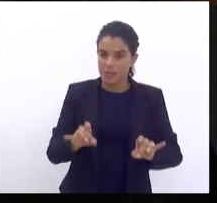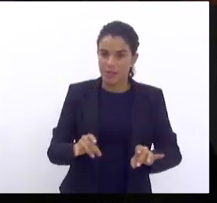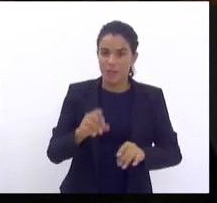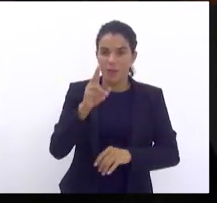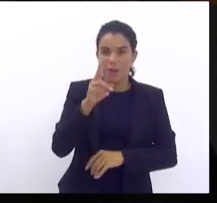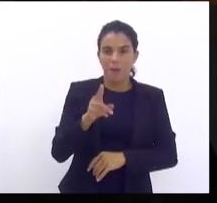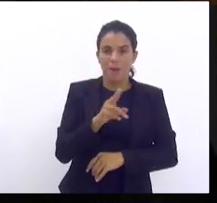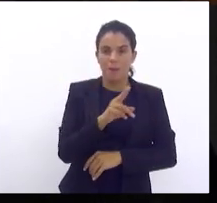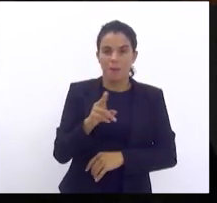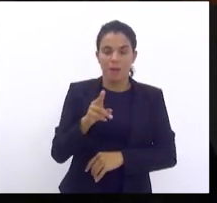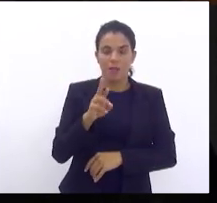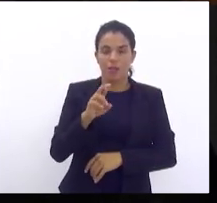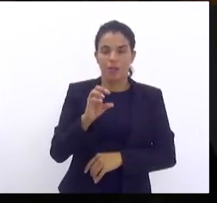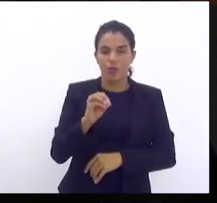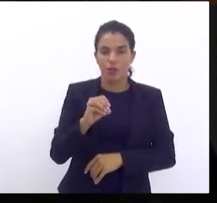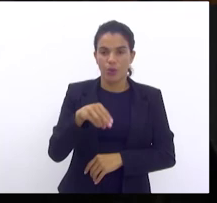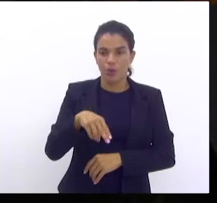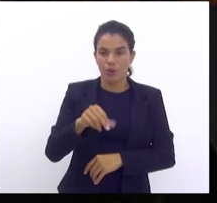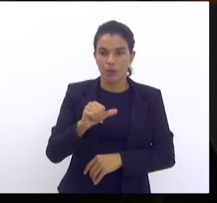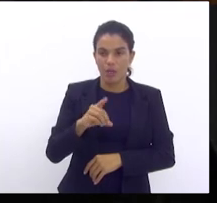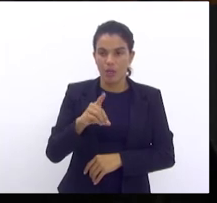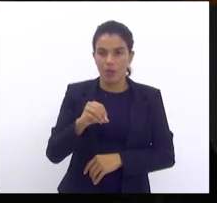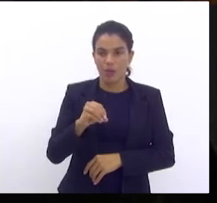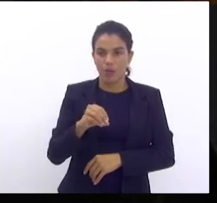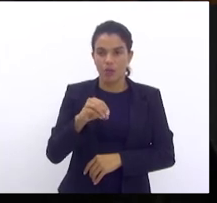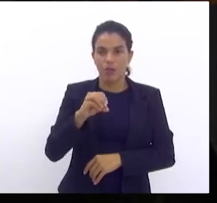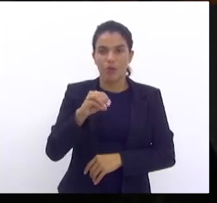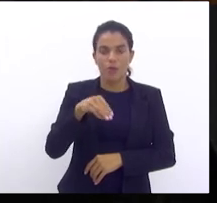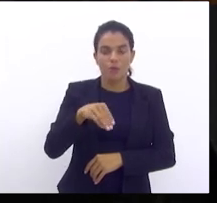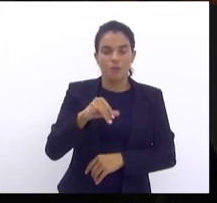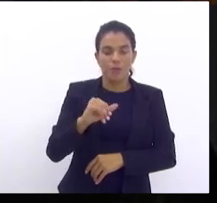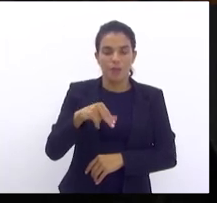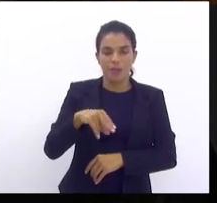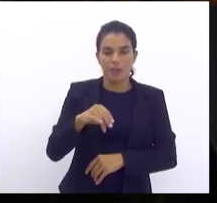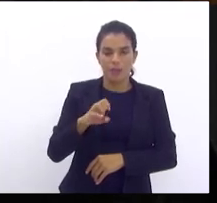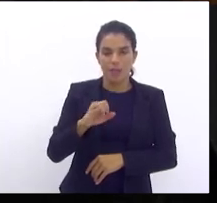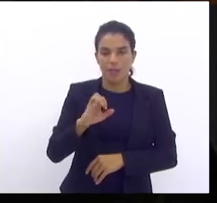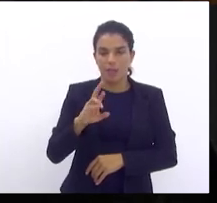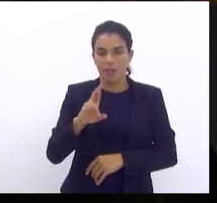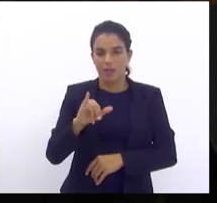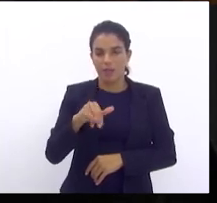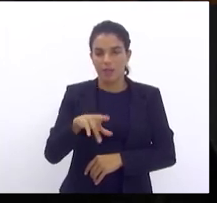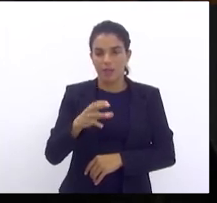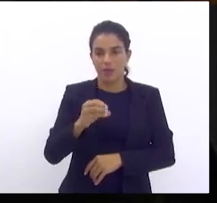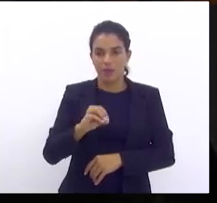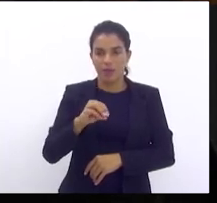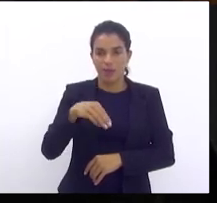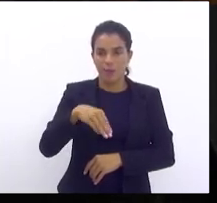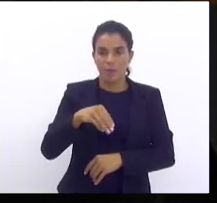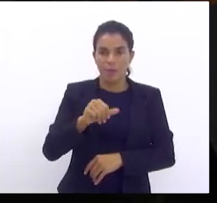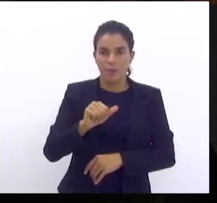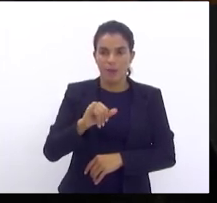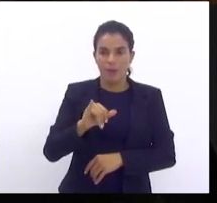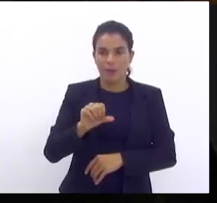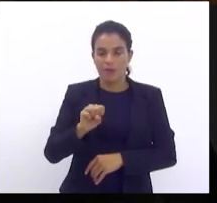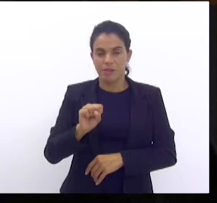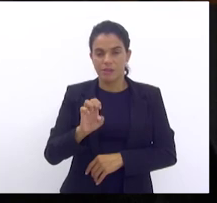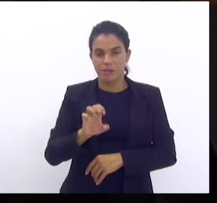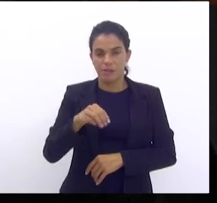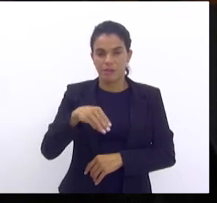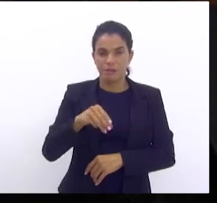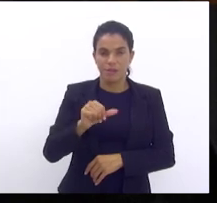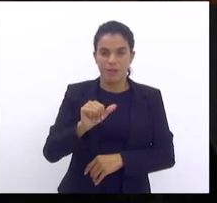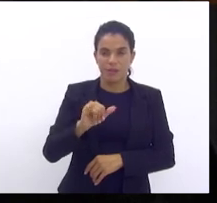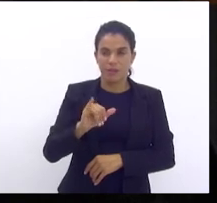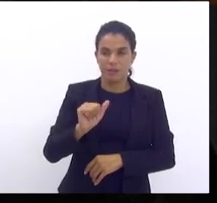Ronaldo meu amigo Felipe Paiva Silvia Leite mineirinho minhas amigas ma Maiara e todos os demais